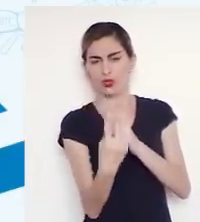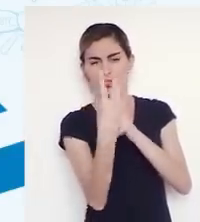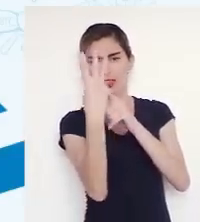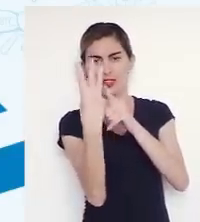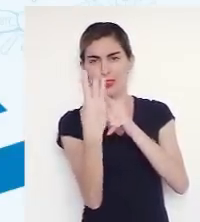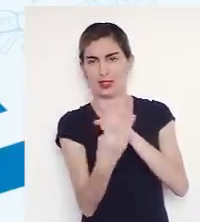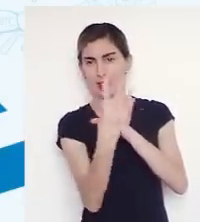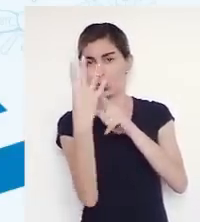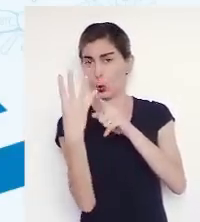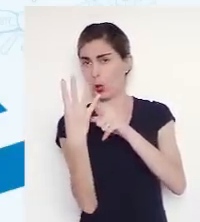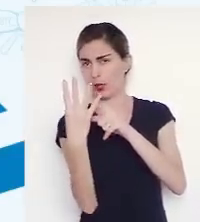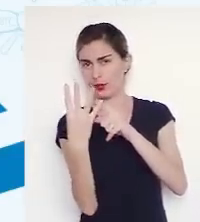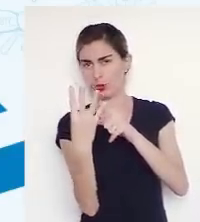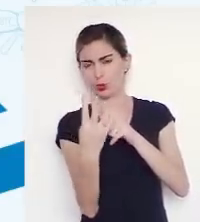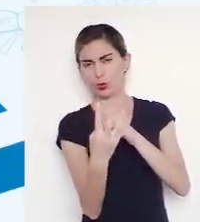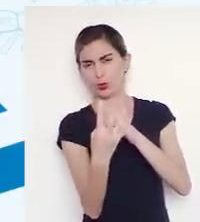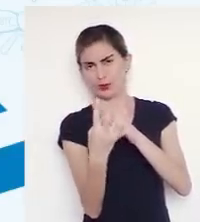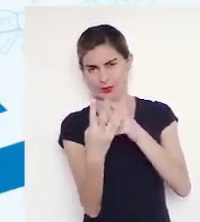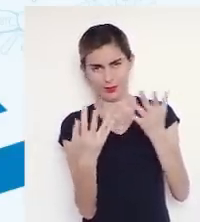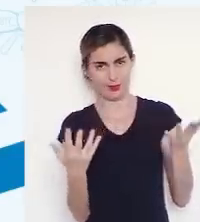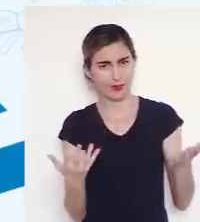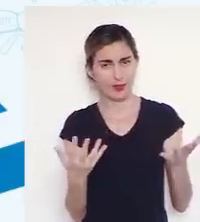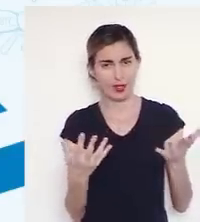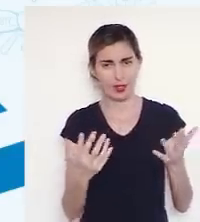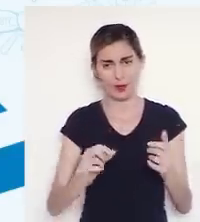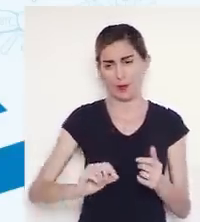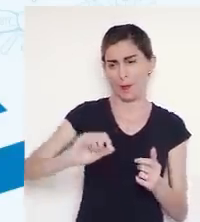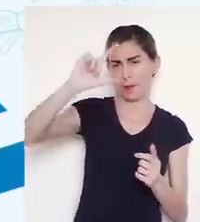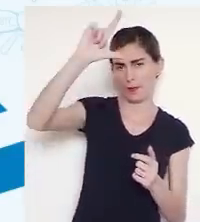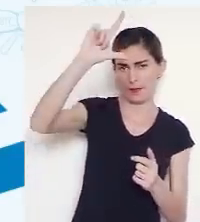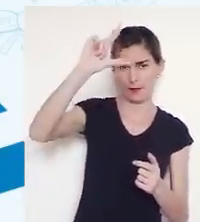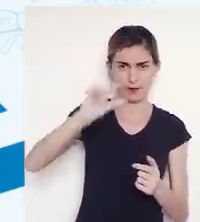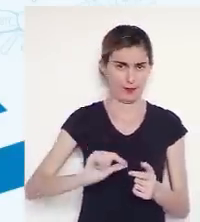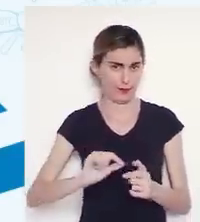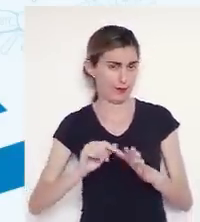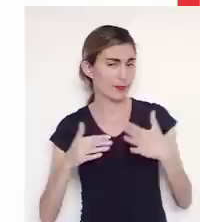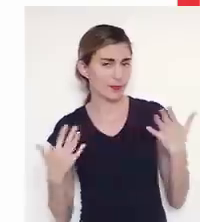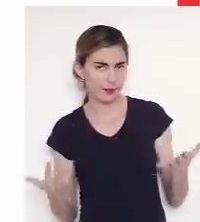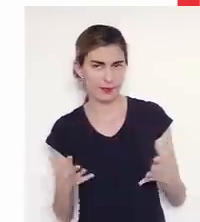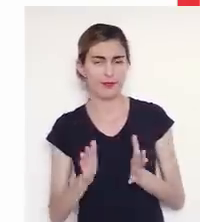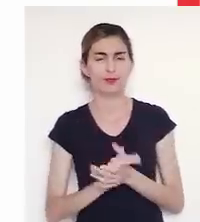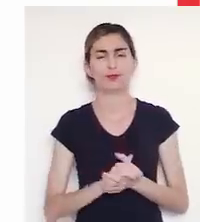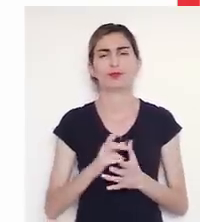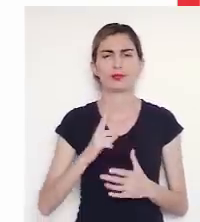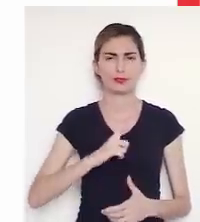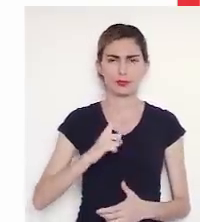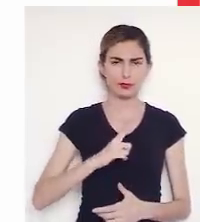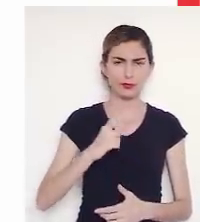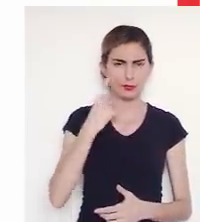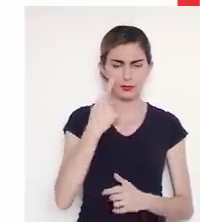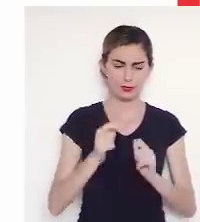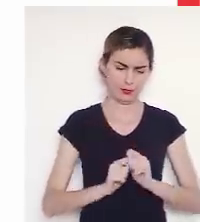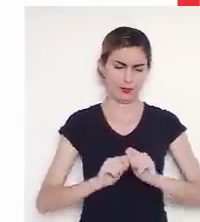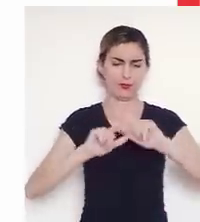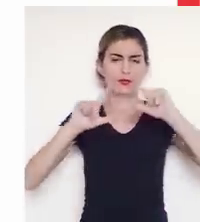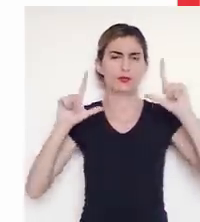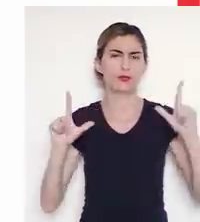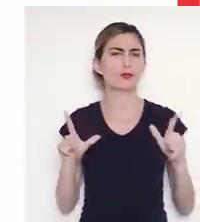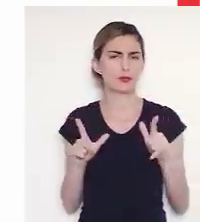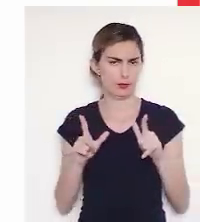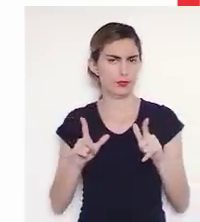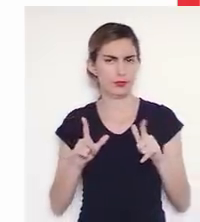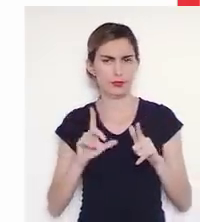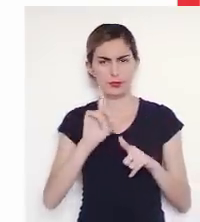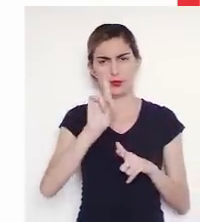si vai representar uma quantidade, seja pequena, seja grande, seja lá qual for, tá joia? Nós temos aí na sua tela